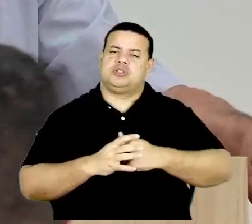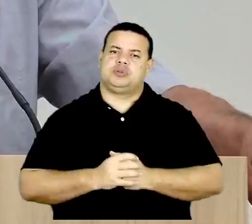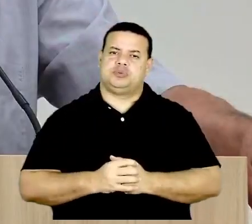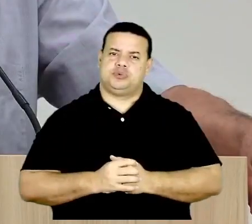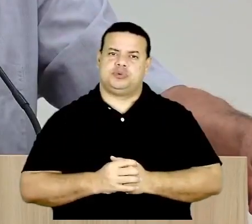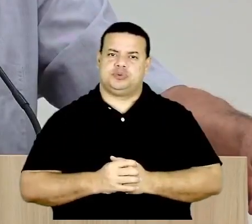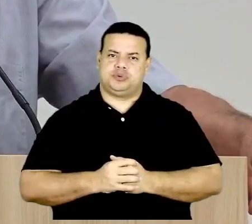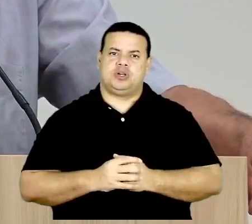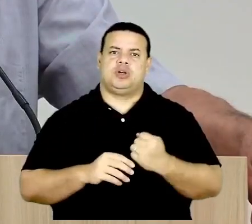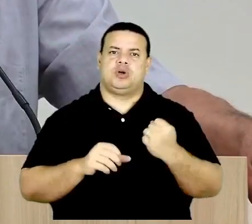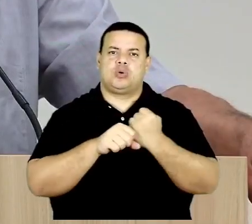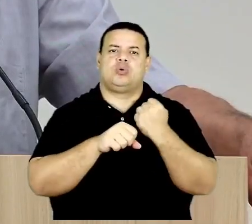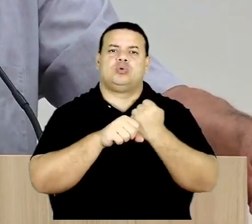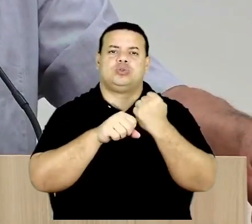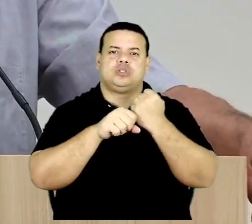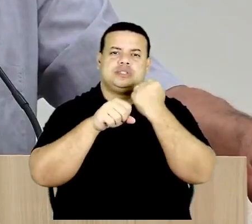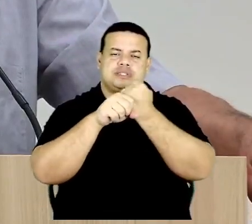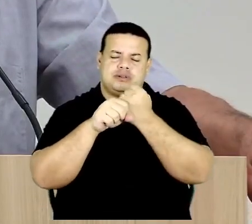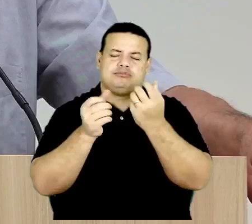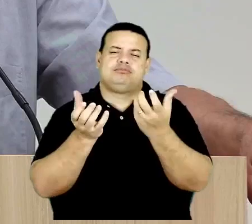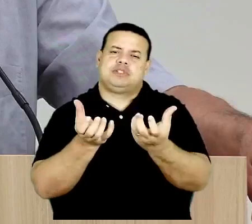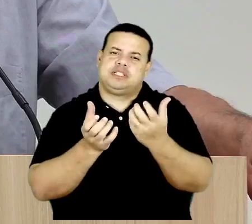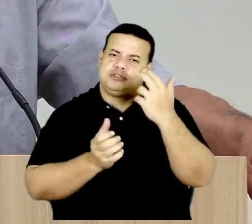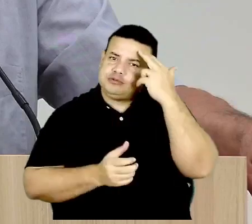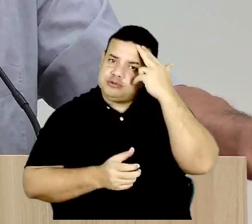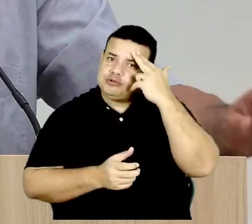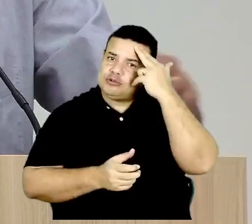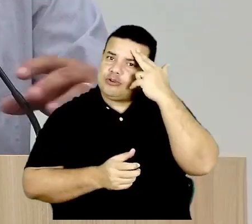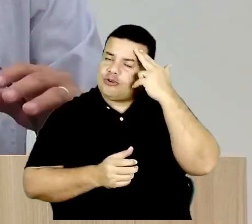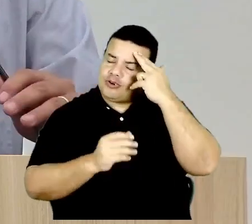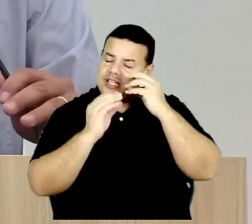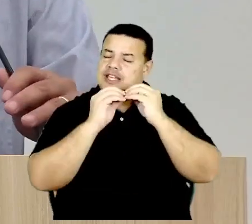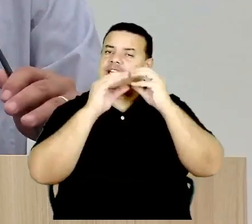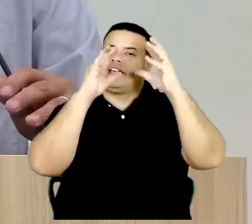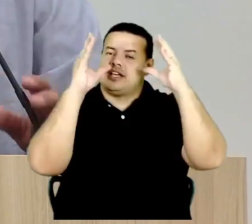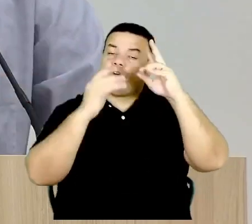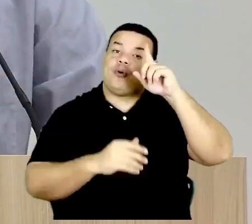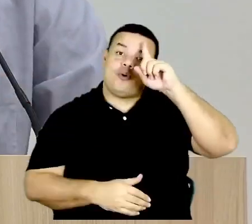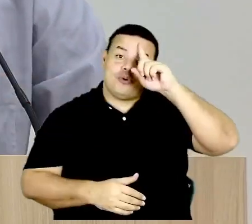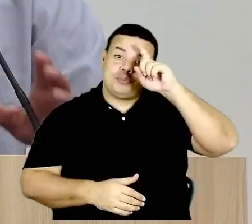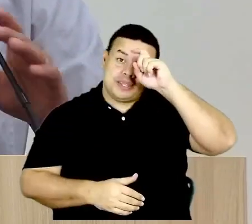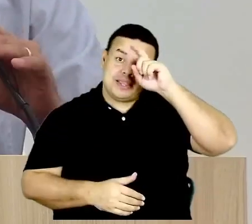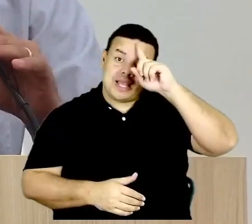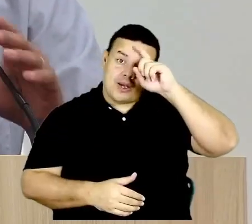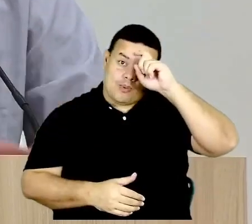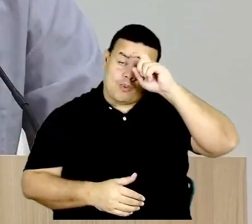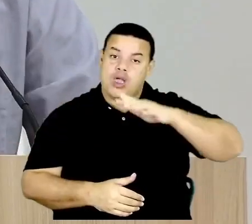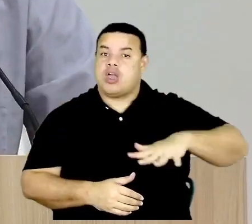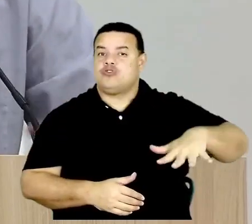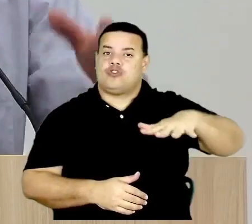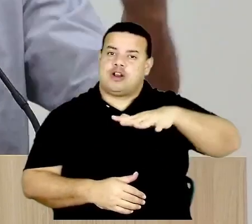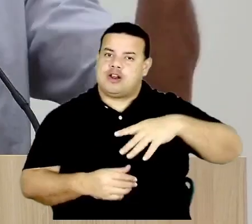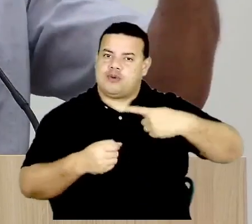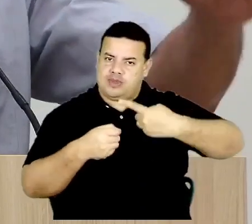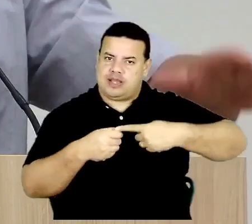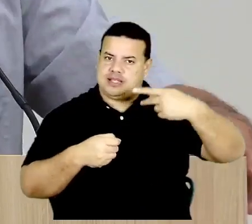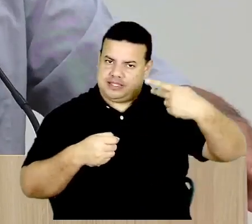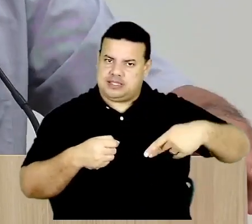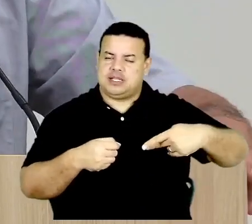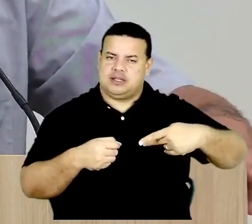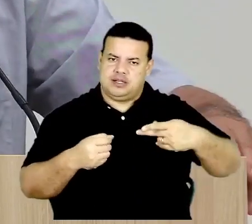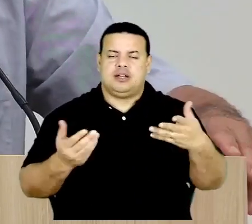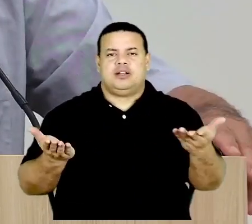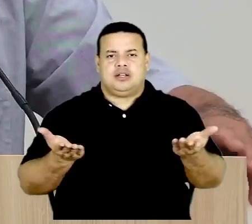construção do tão sonhado Hospital Regional na nossa cidade. Então, desde já, vou deixar mais para o